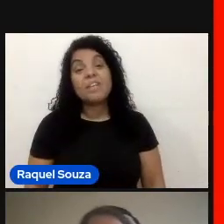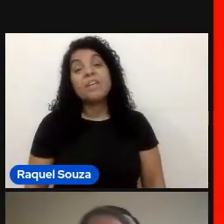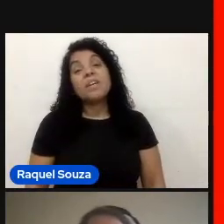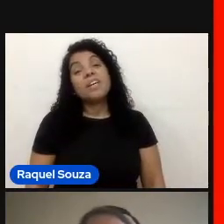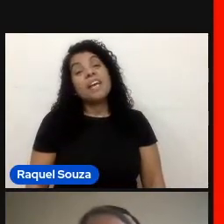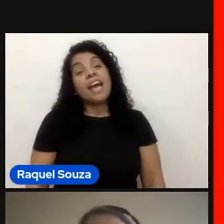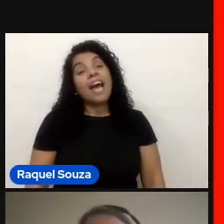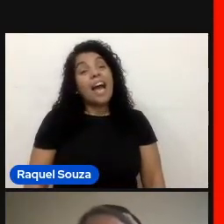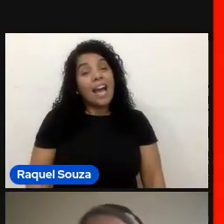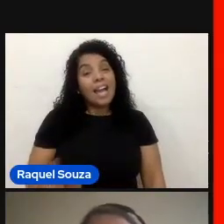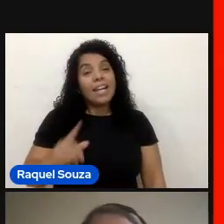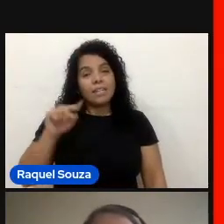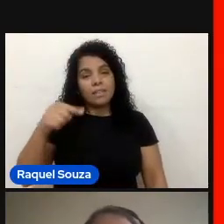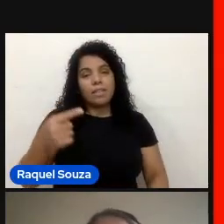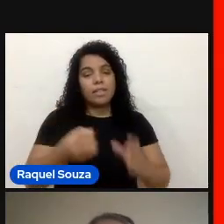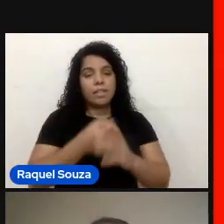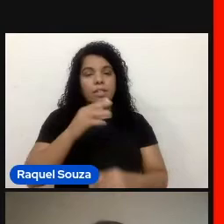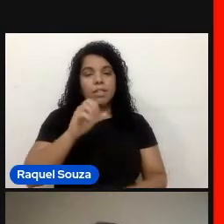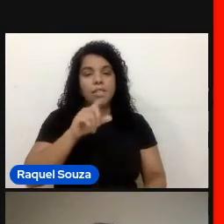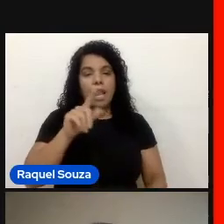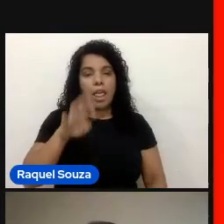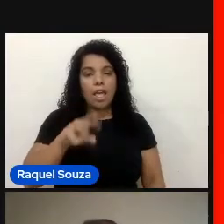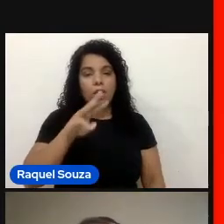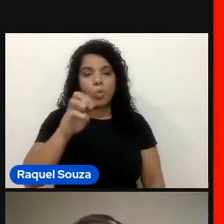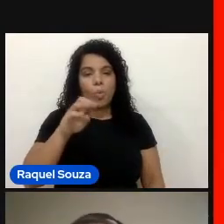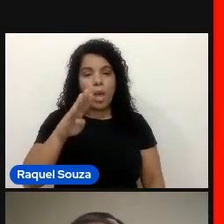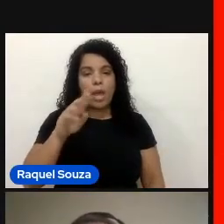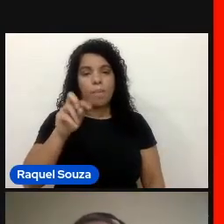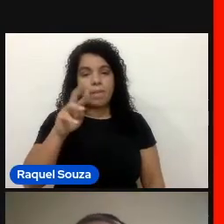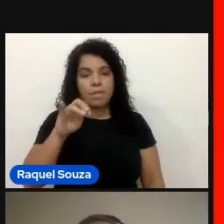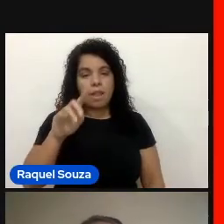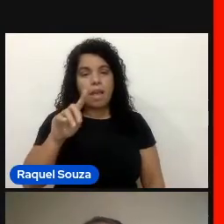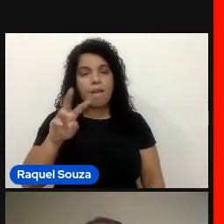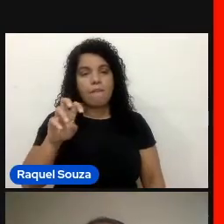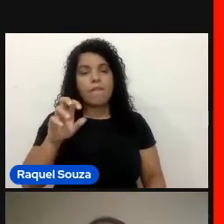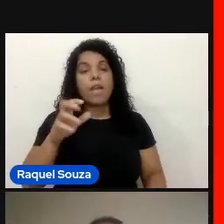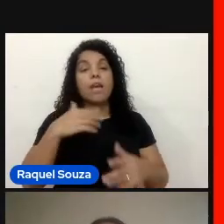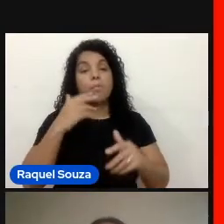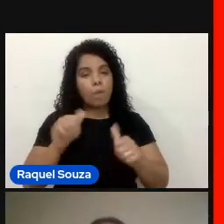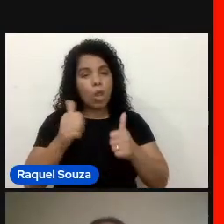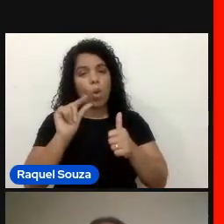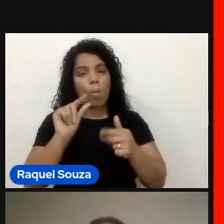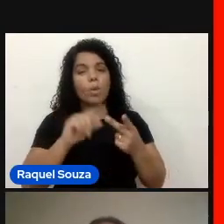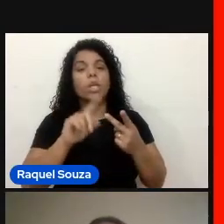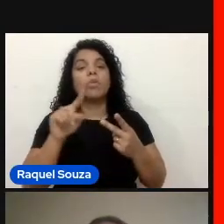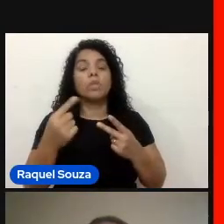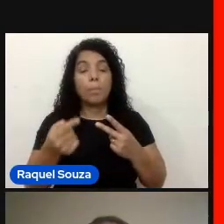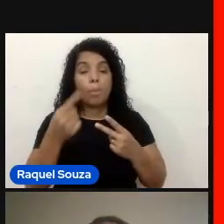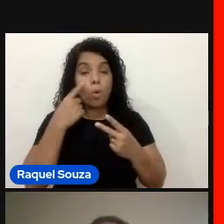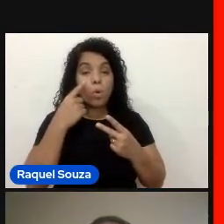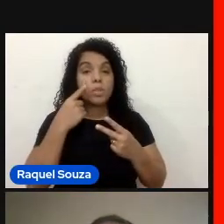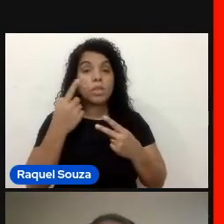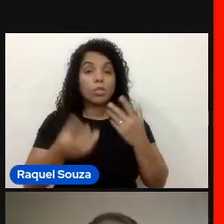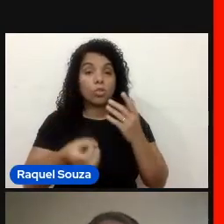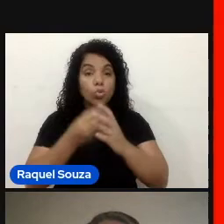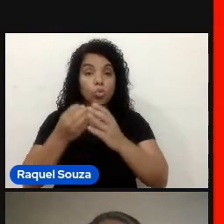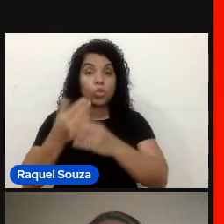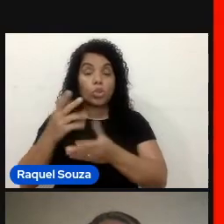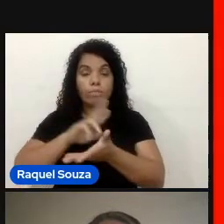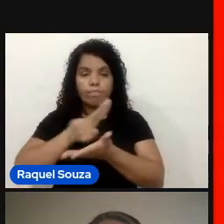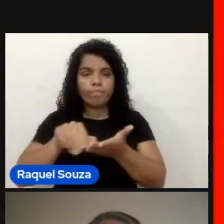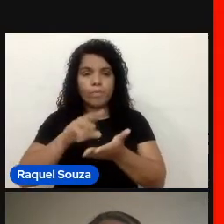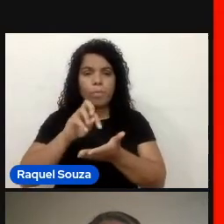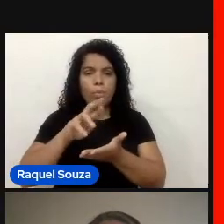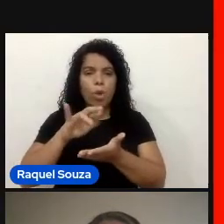depois, lançou o Selenium WebDriver, coisas melhoraram um pouquinho. Depois, com os anos, surgiram muitas bibliotecas com